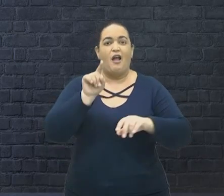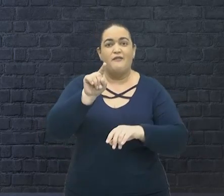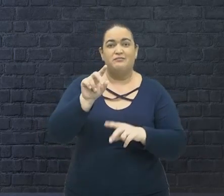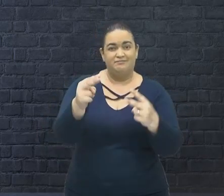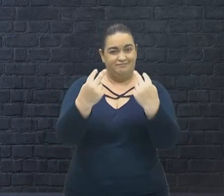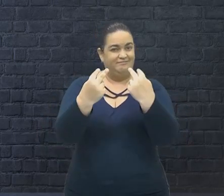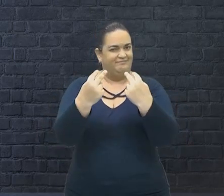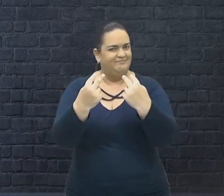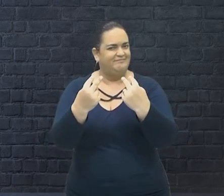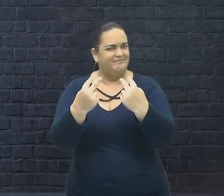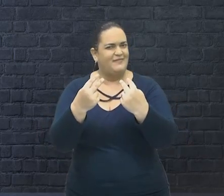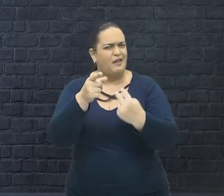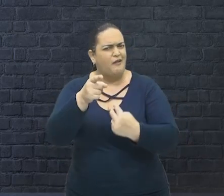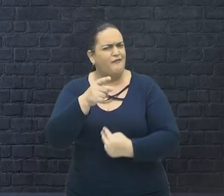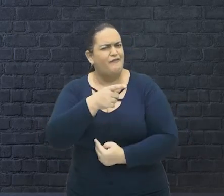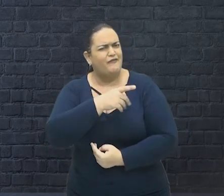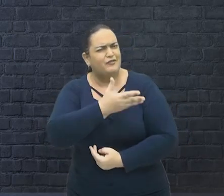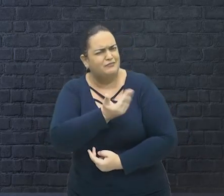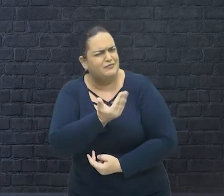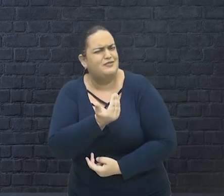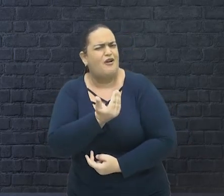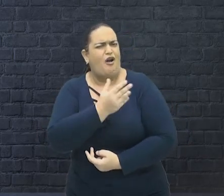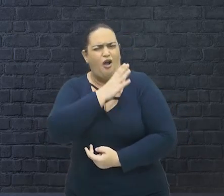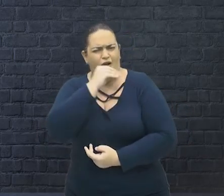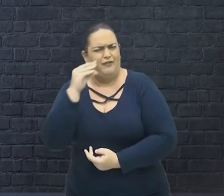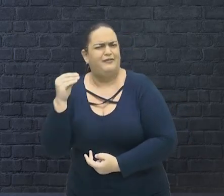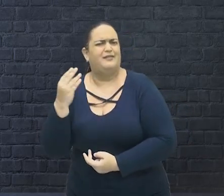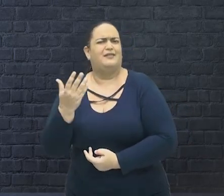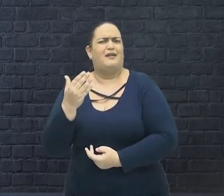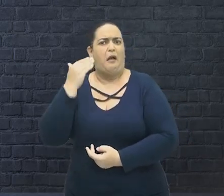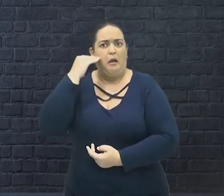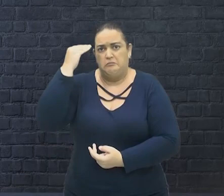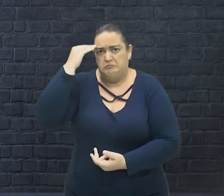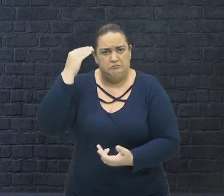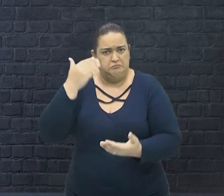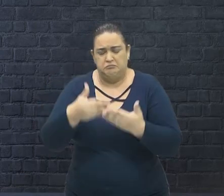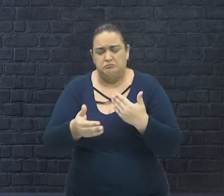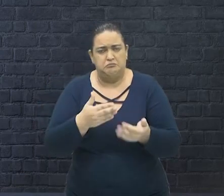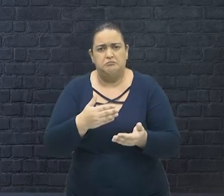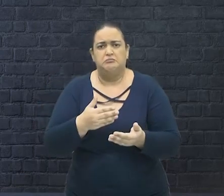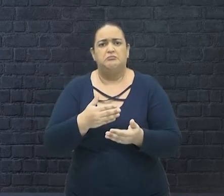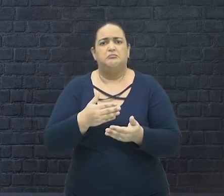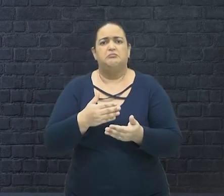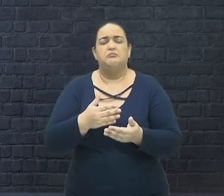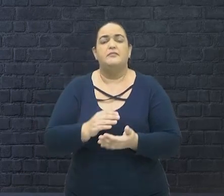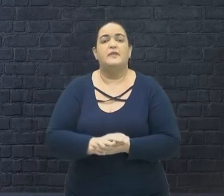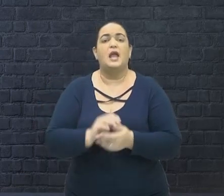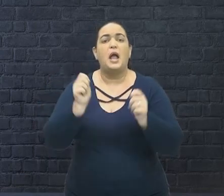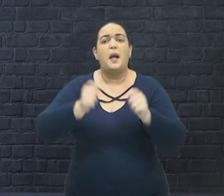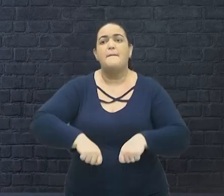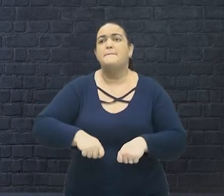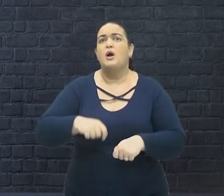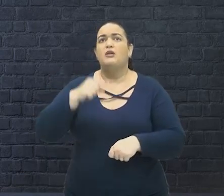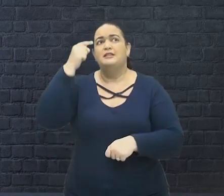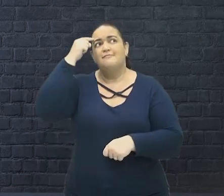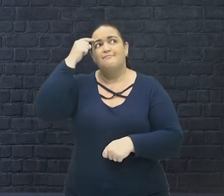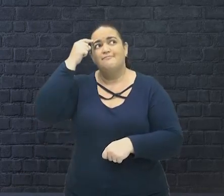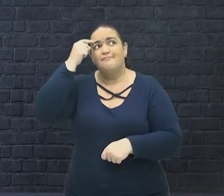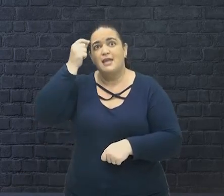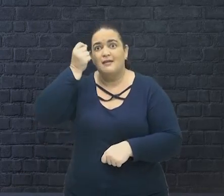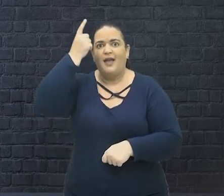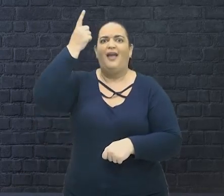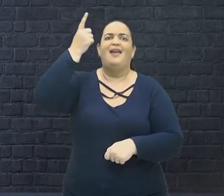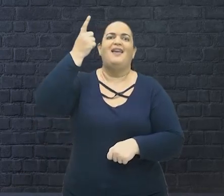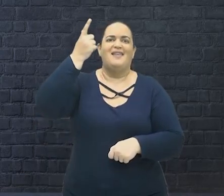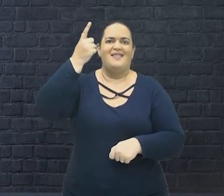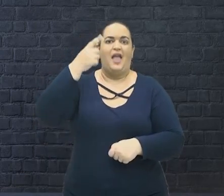que está aí nos vendo, jovem, adolescente, adulto, também crie as suas formas